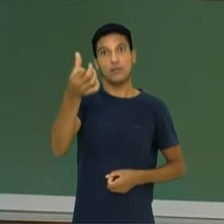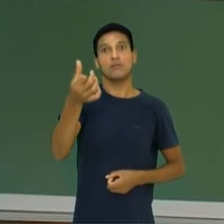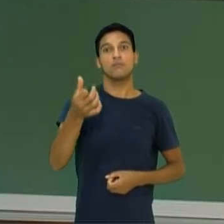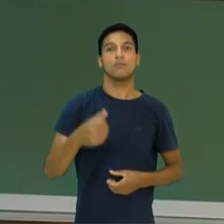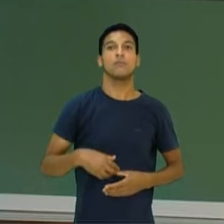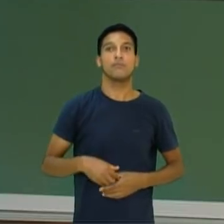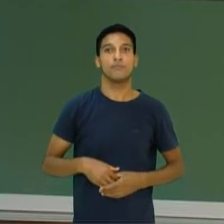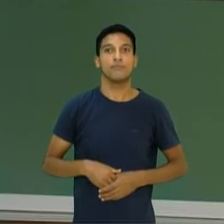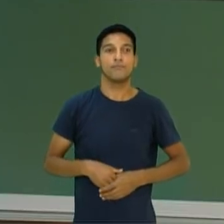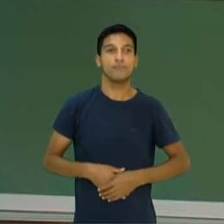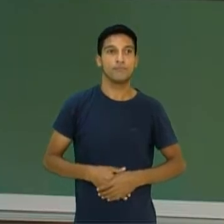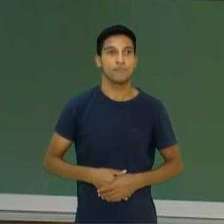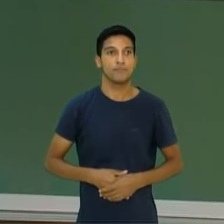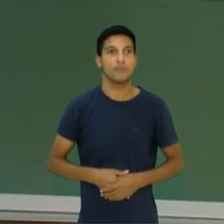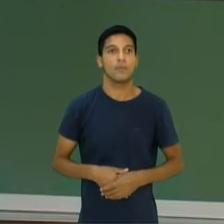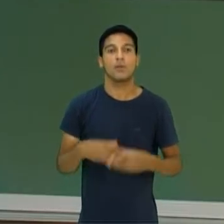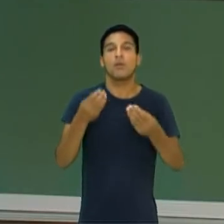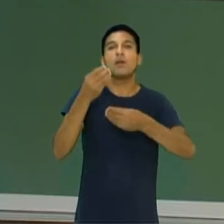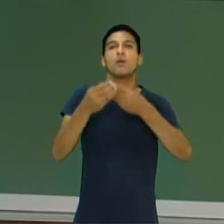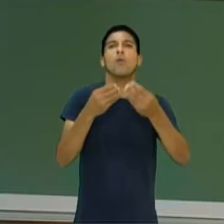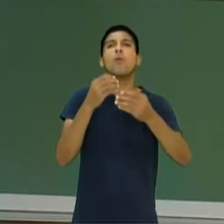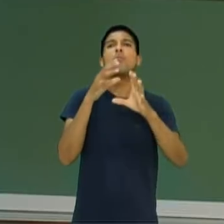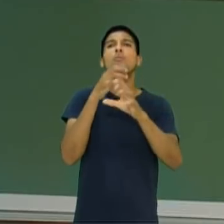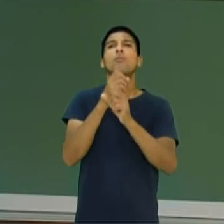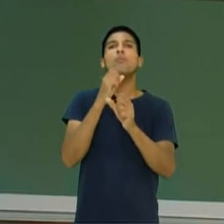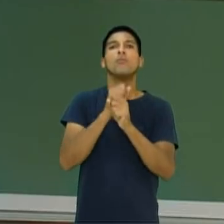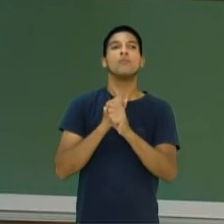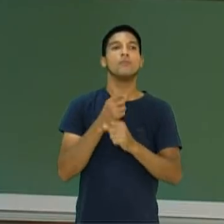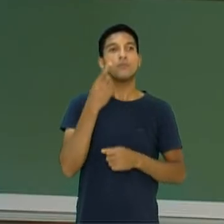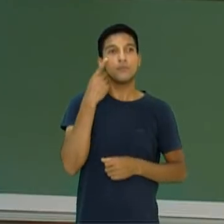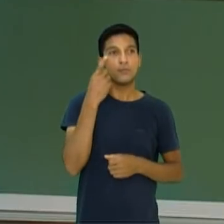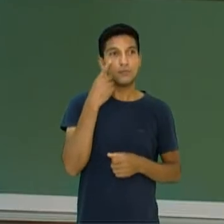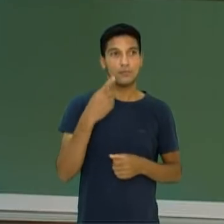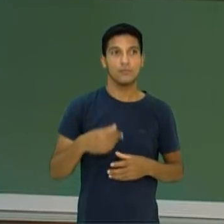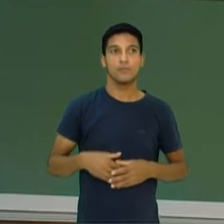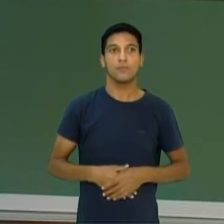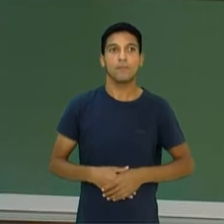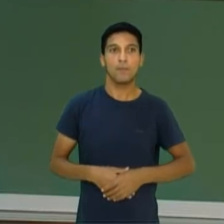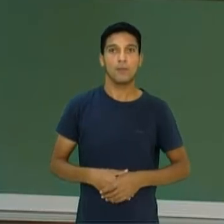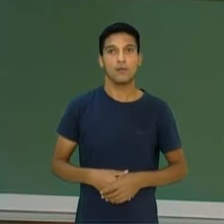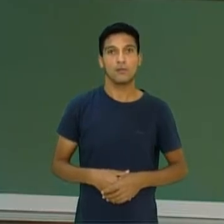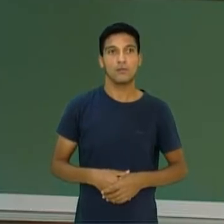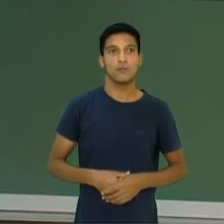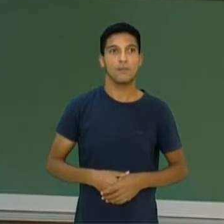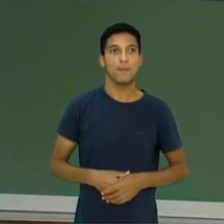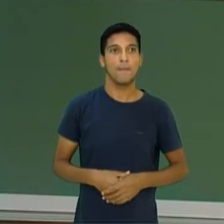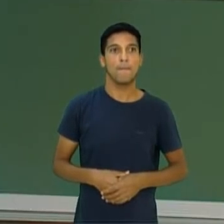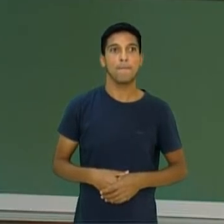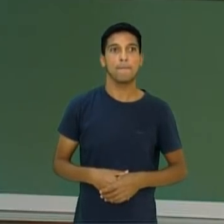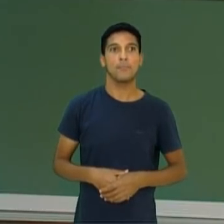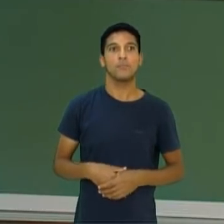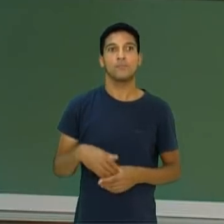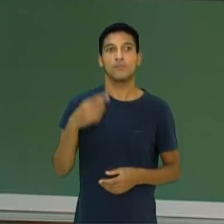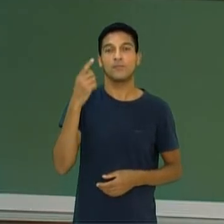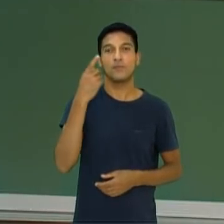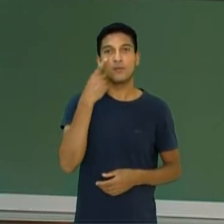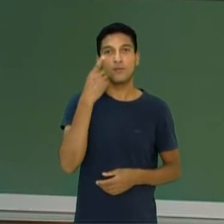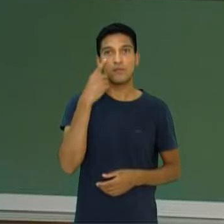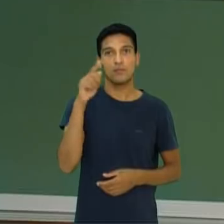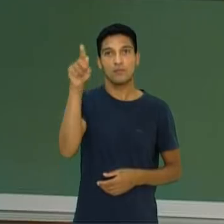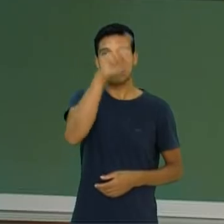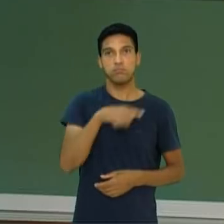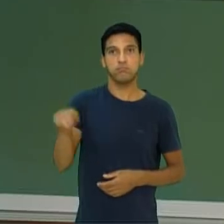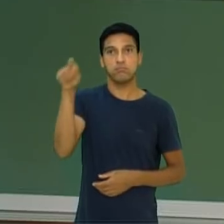em 10 setores de pontuação. Então, olha só aqui, presta atenção que é bem simples para entender. Estão vendo que o alvo ele é